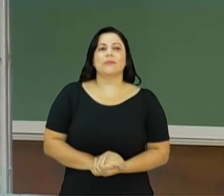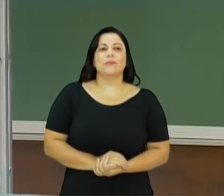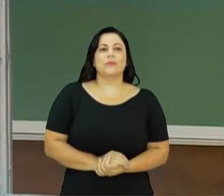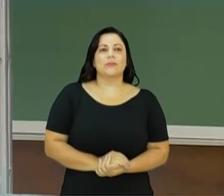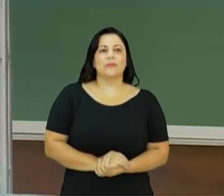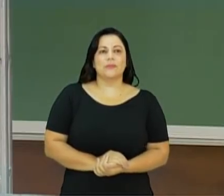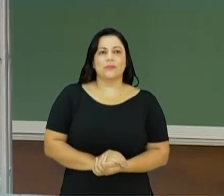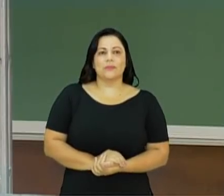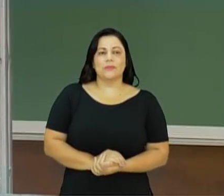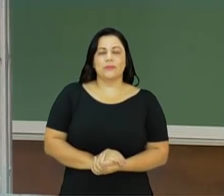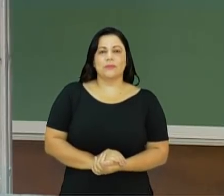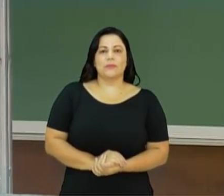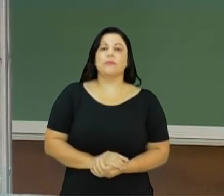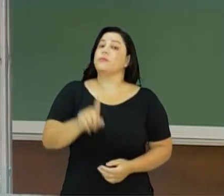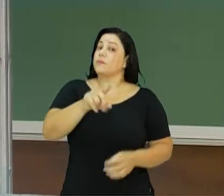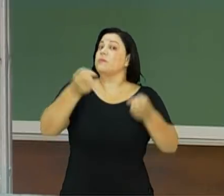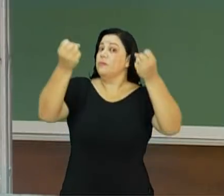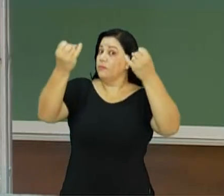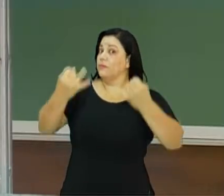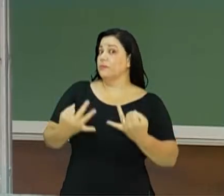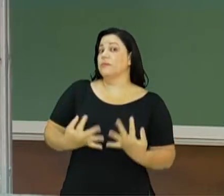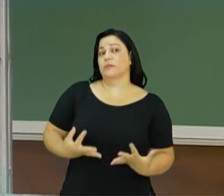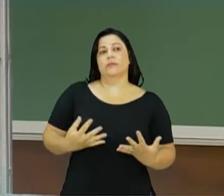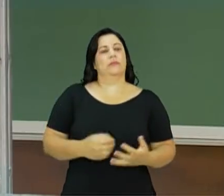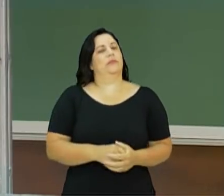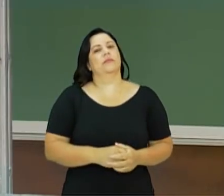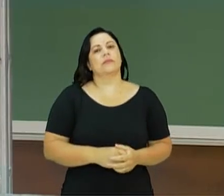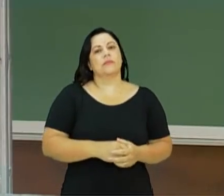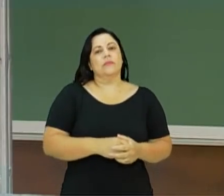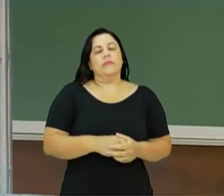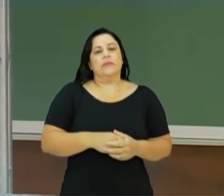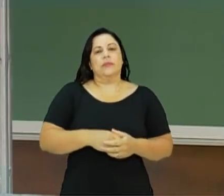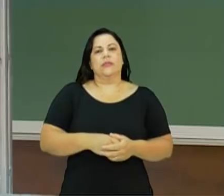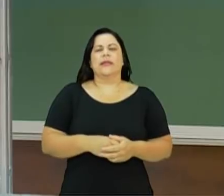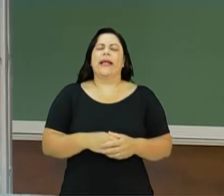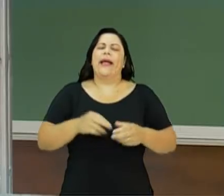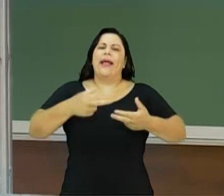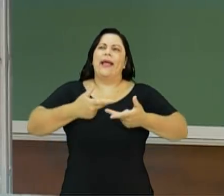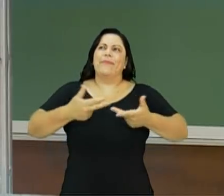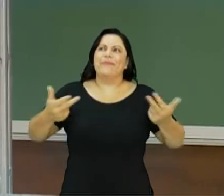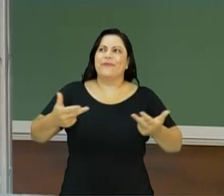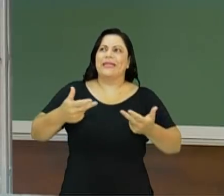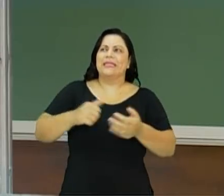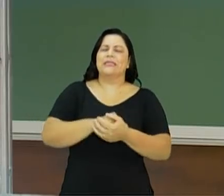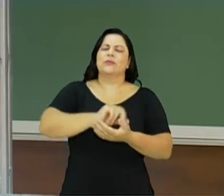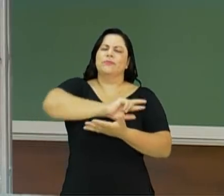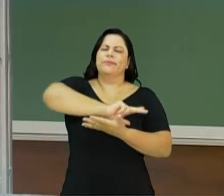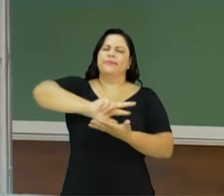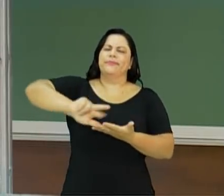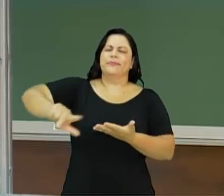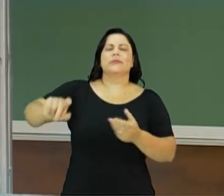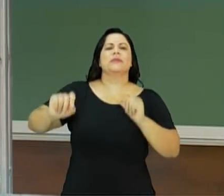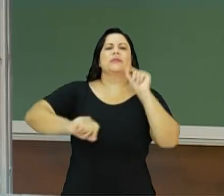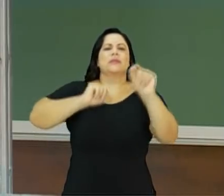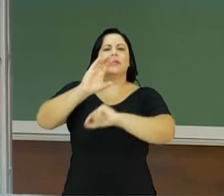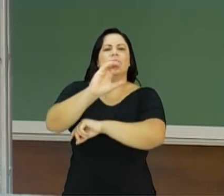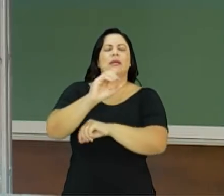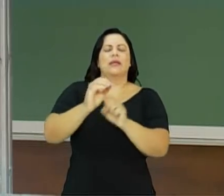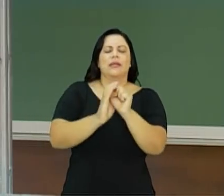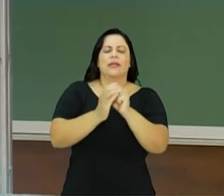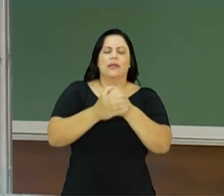importante. Vamos explicar agora para vocês as variações entre as cartilagens ali que eu falei para vocês, que é uma questão